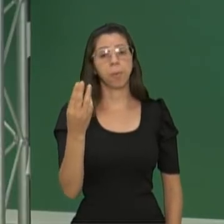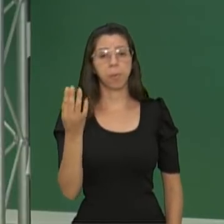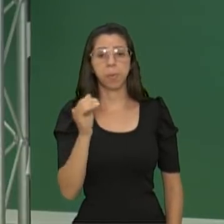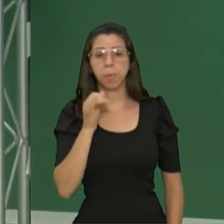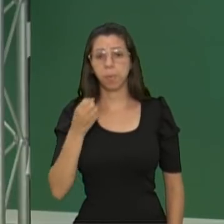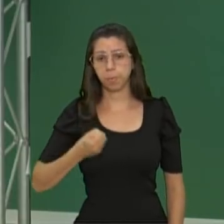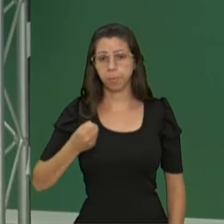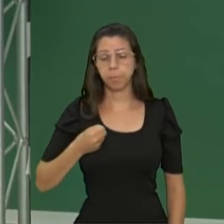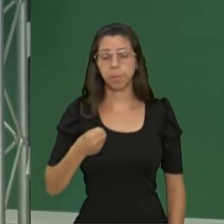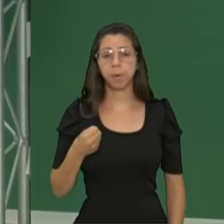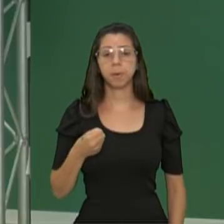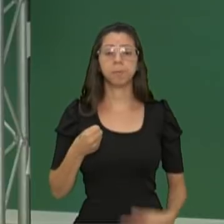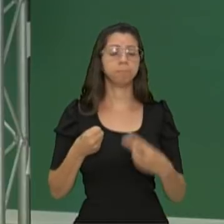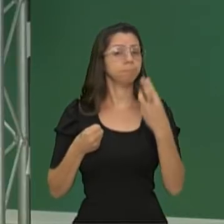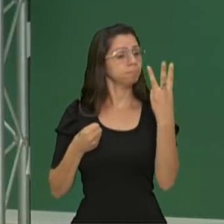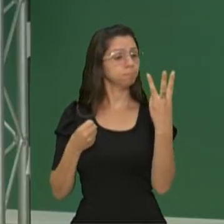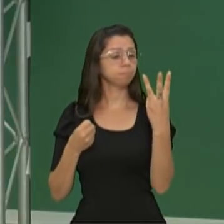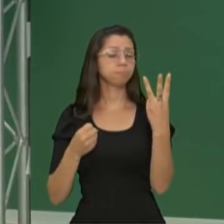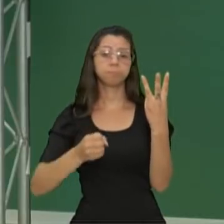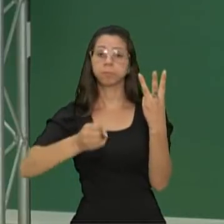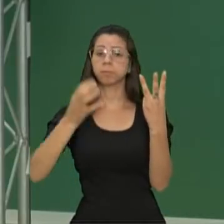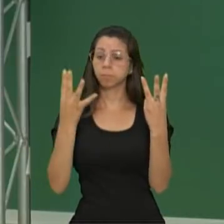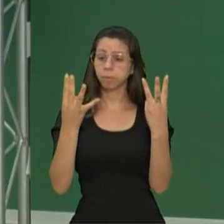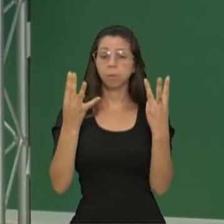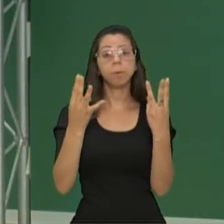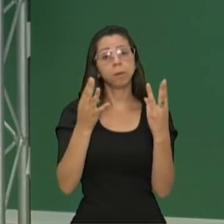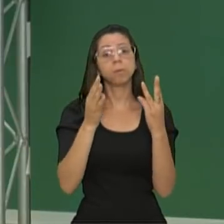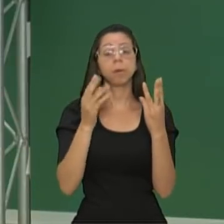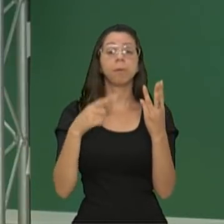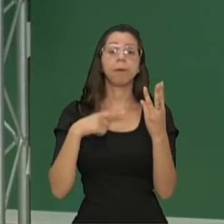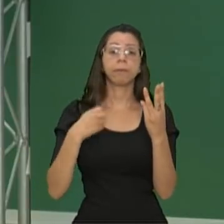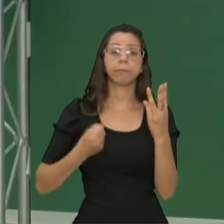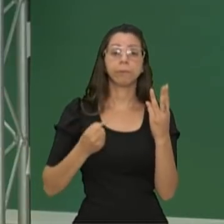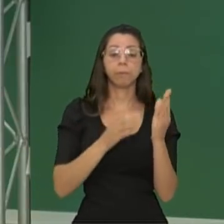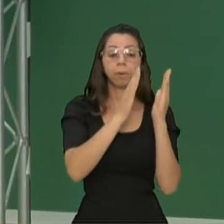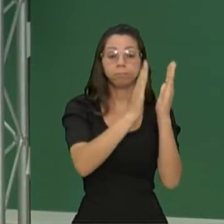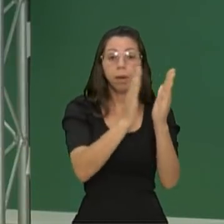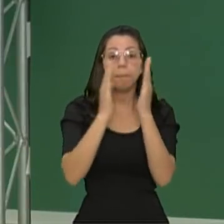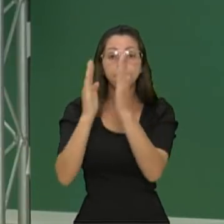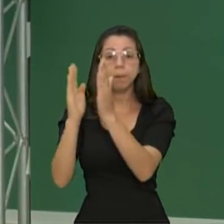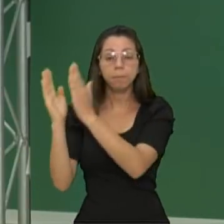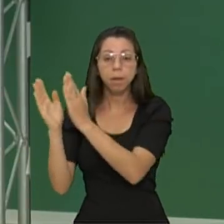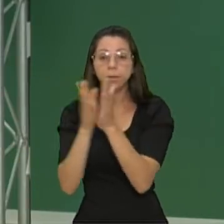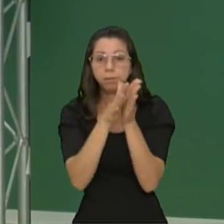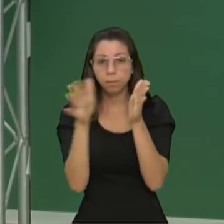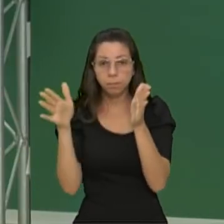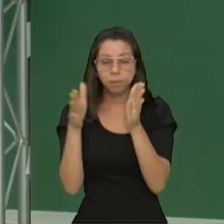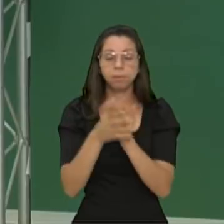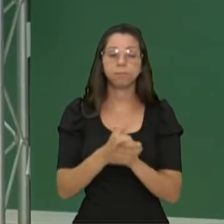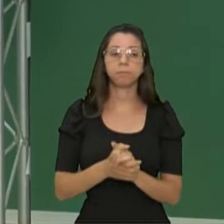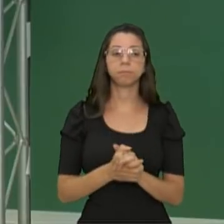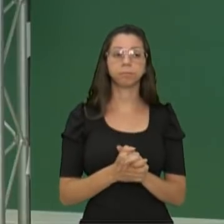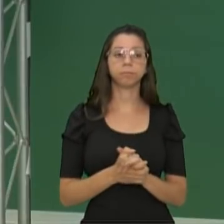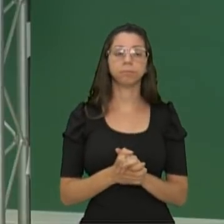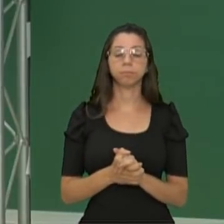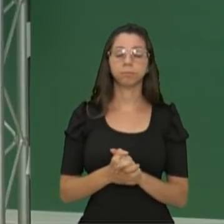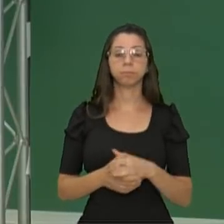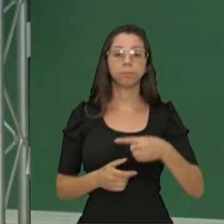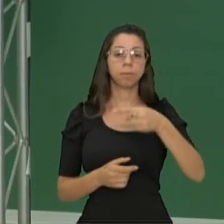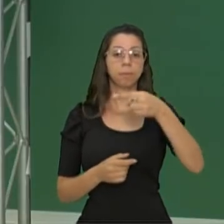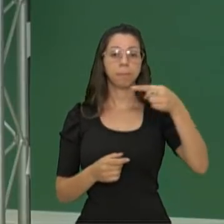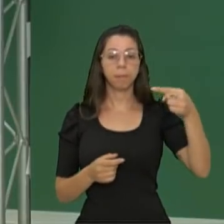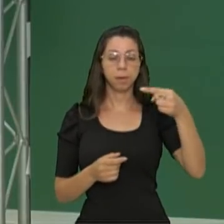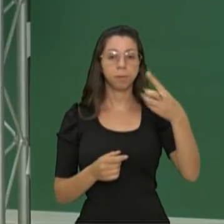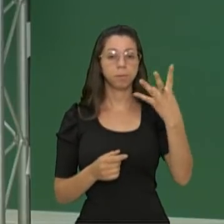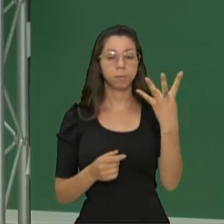4, são números consecutivos. Se x2 for igual a menos 4, os números são menos 4 e